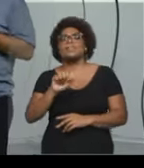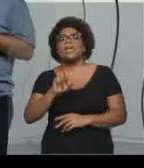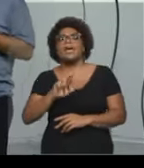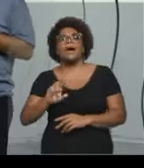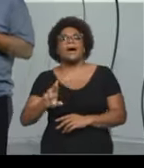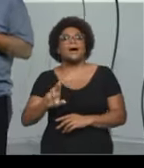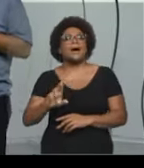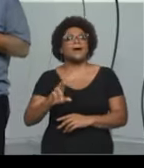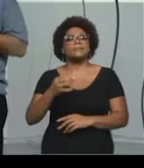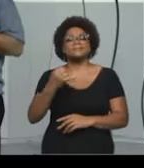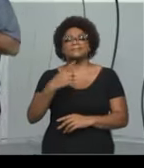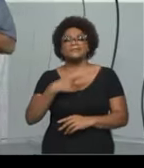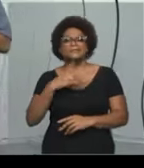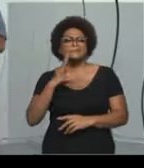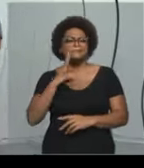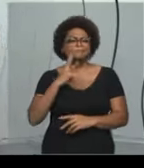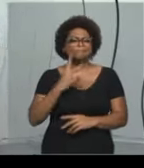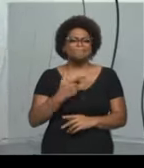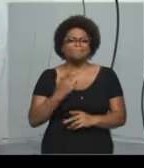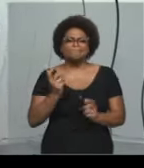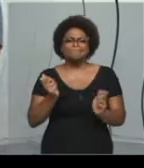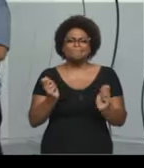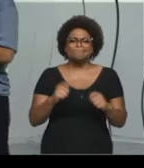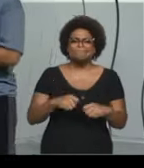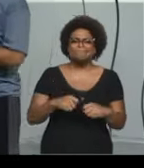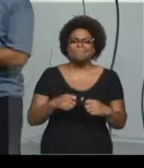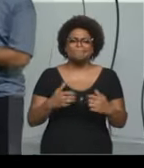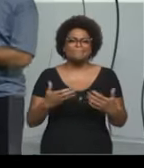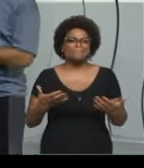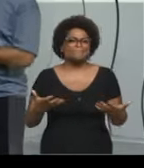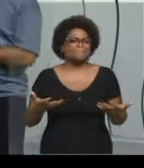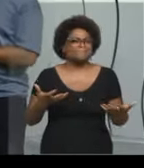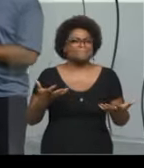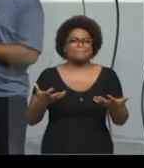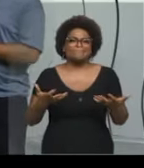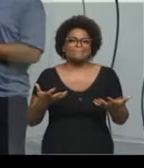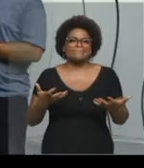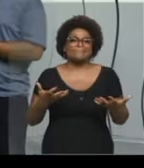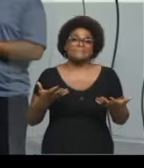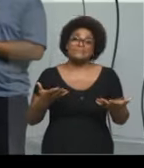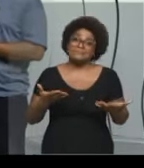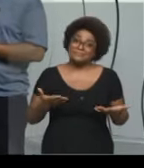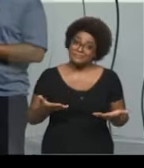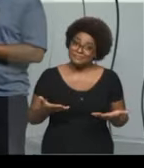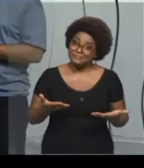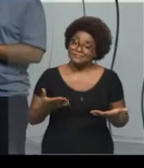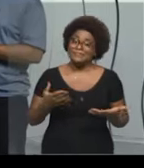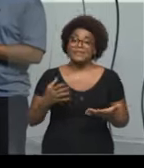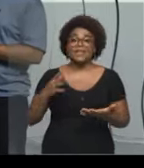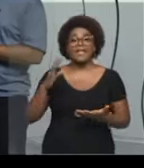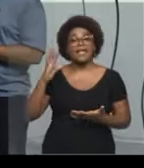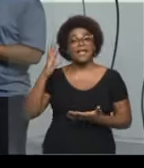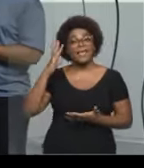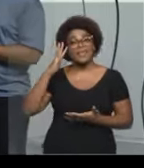né? Essa questão da interpretação, que pega bastante. Vamos ver